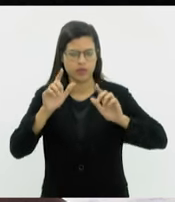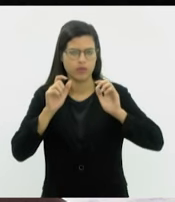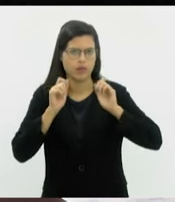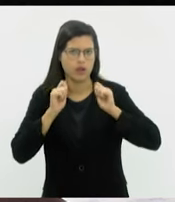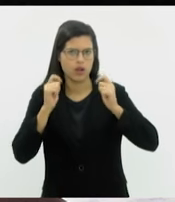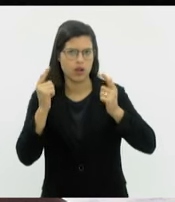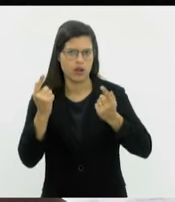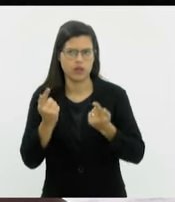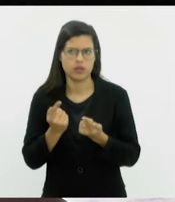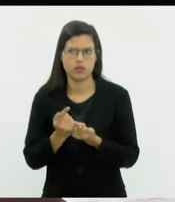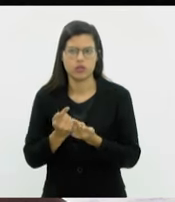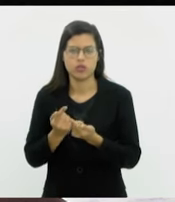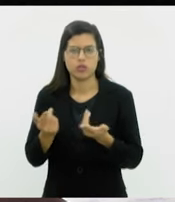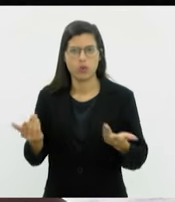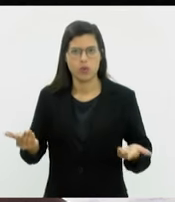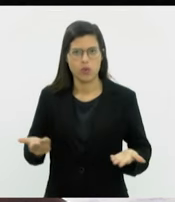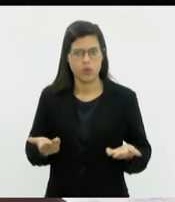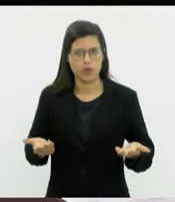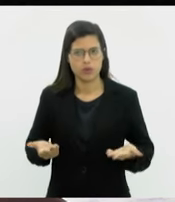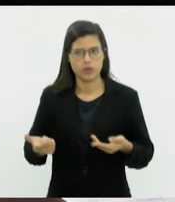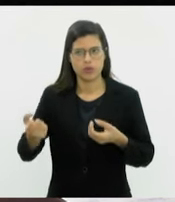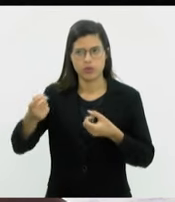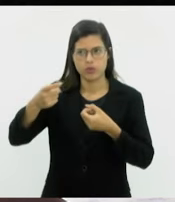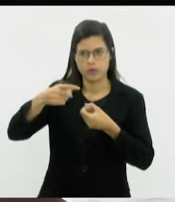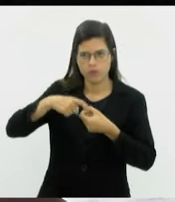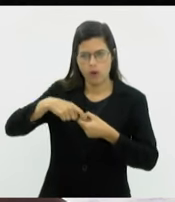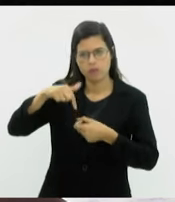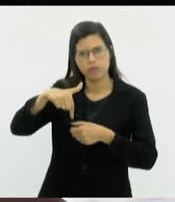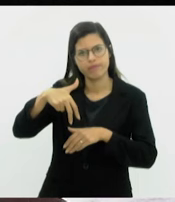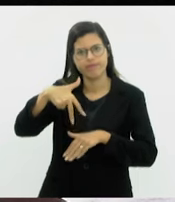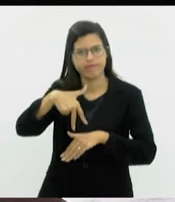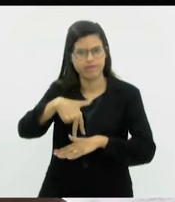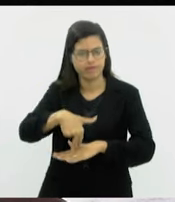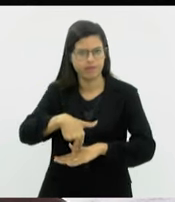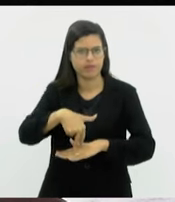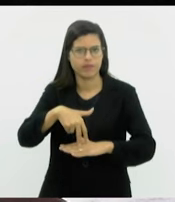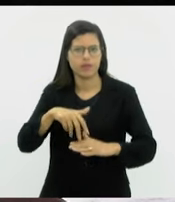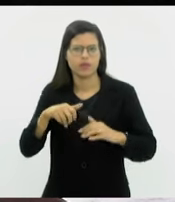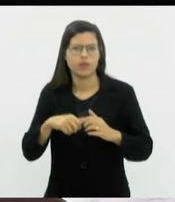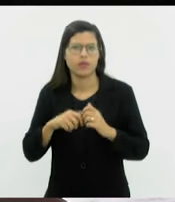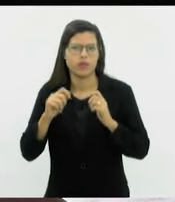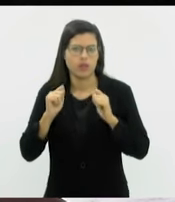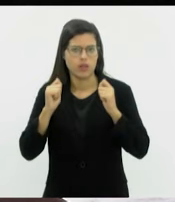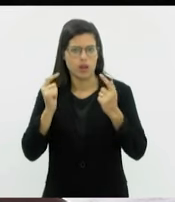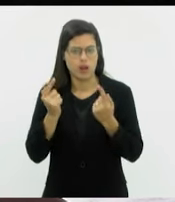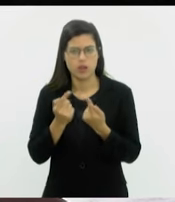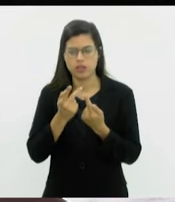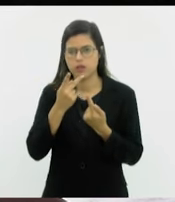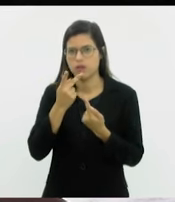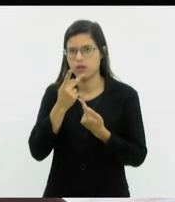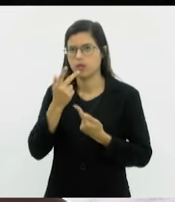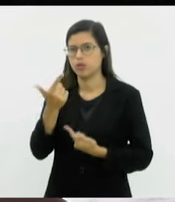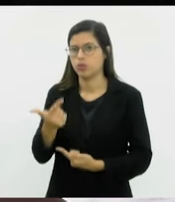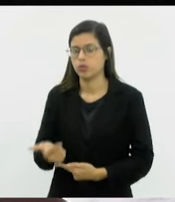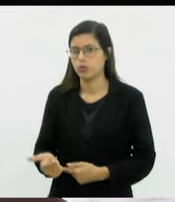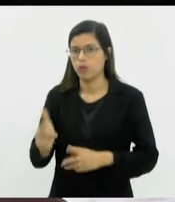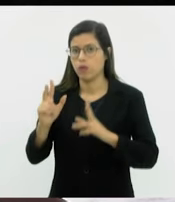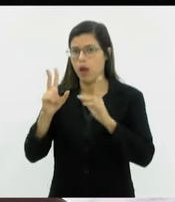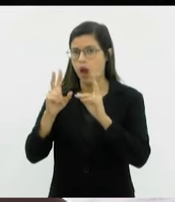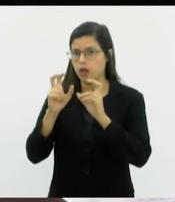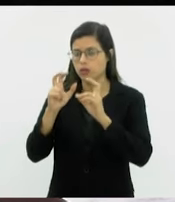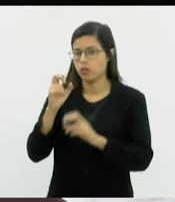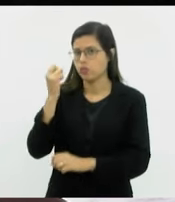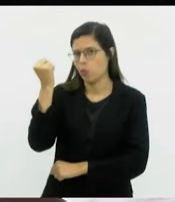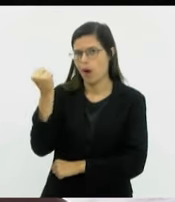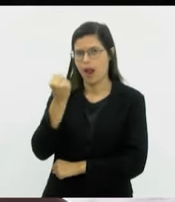Alerj. E hoje volto a essa tribuna para falar novamente de um assunto